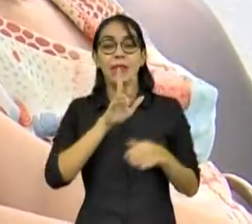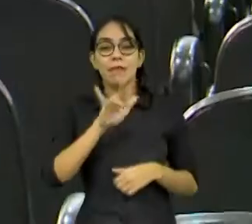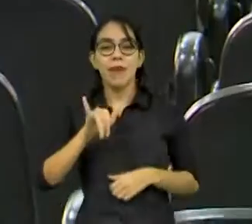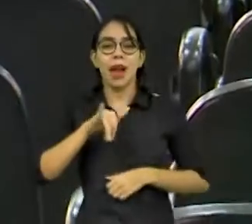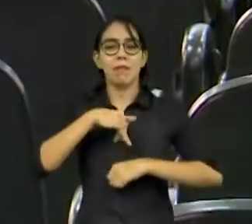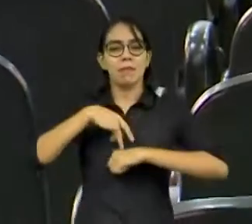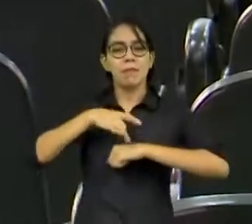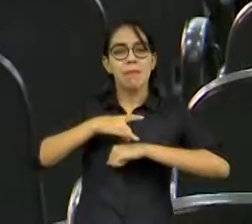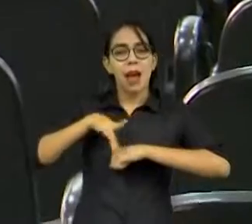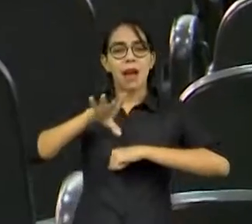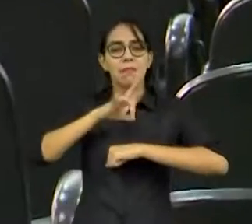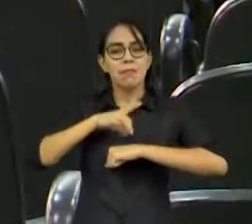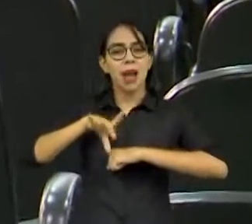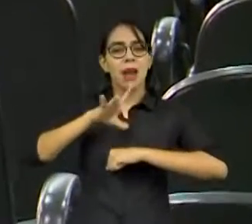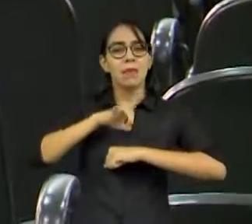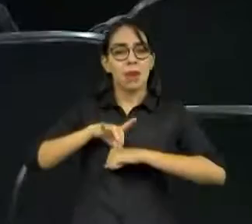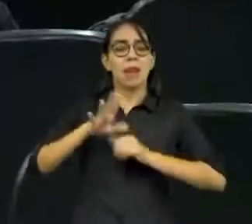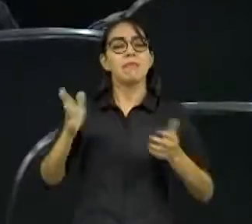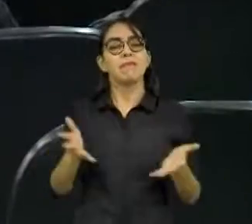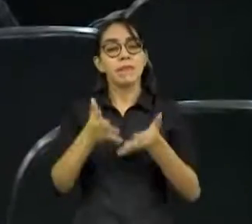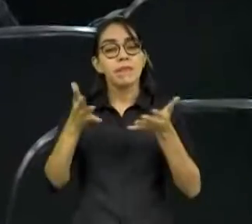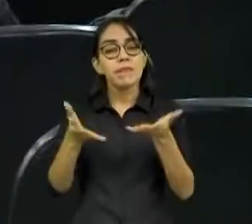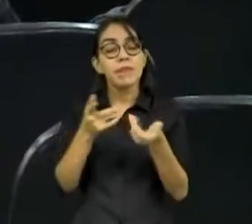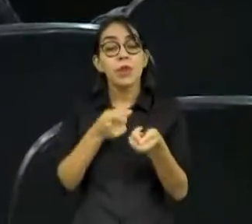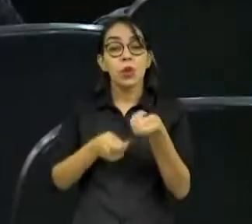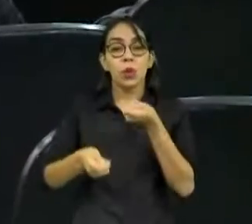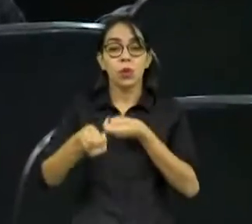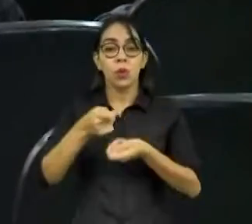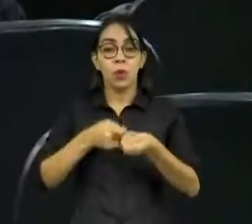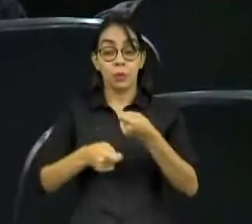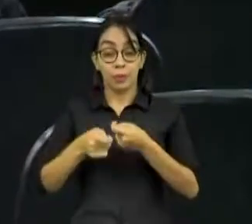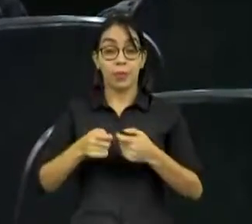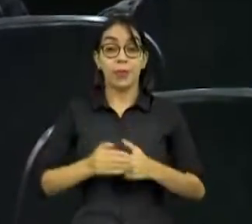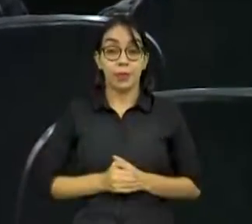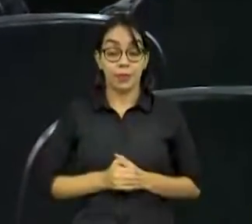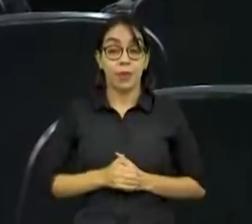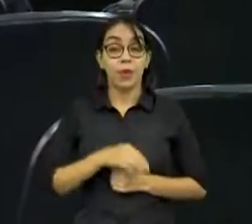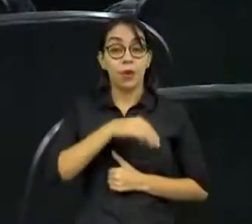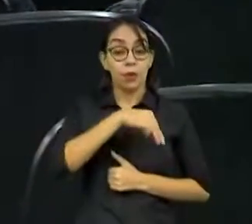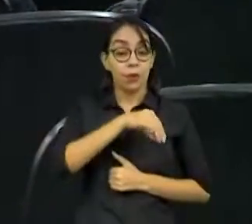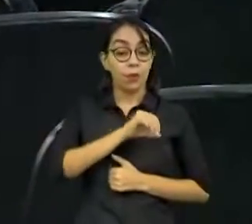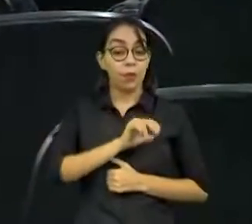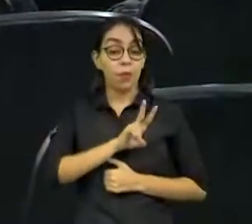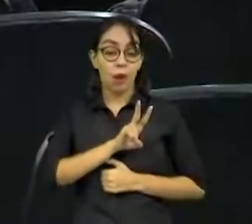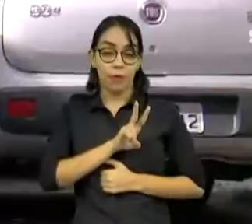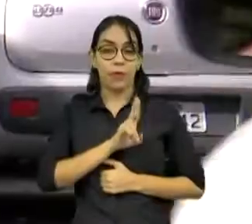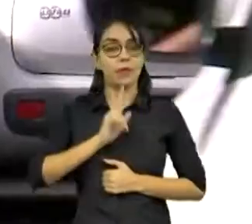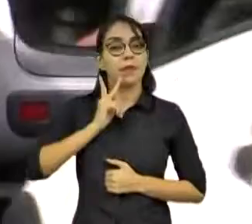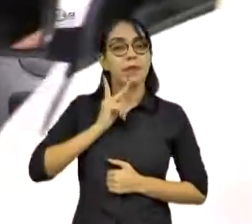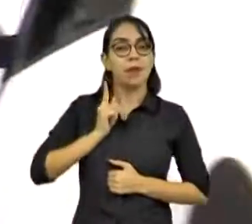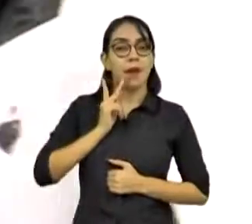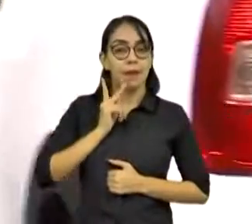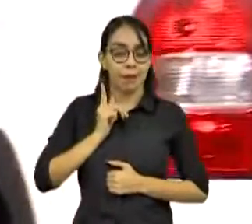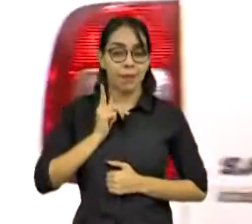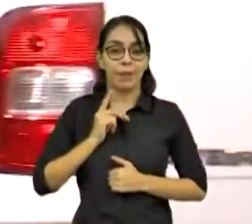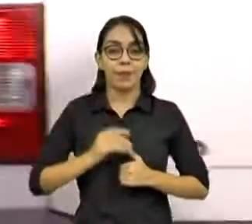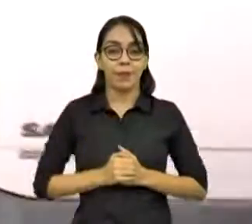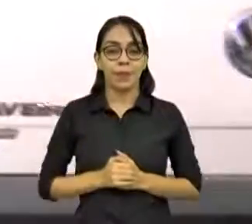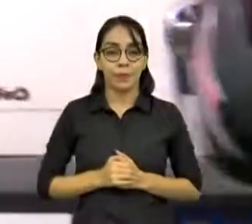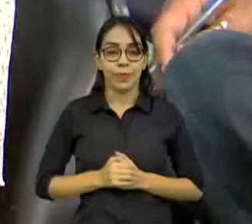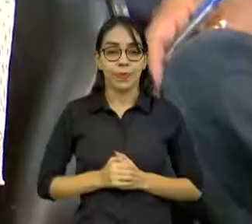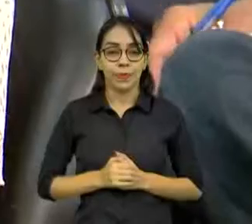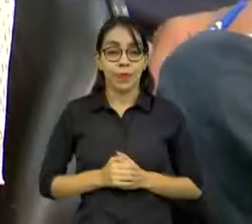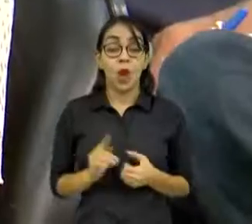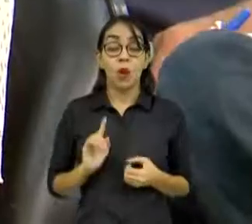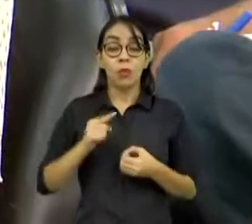economia. Desta forma, foi recebida a equipe do Move Ceará na macro-região Centro-Sul. O município